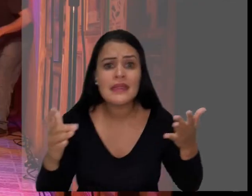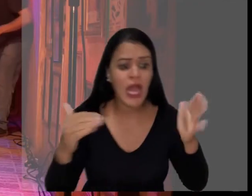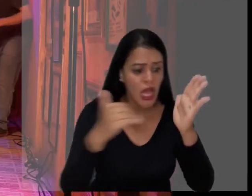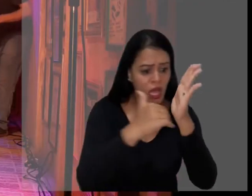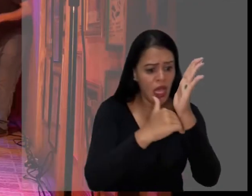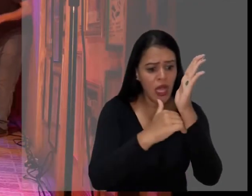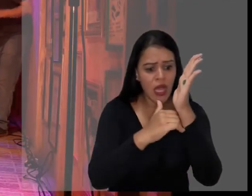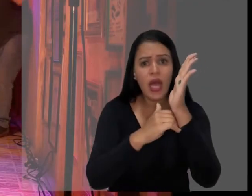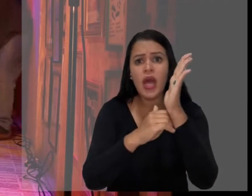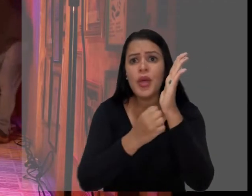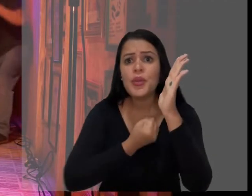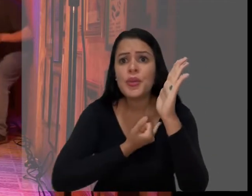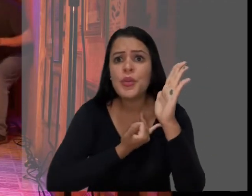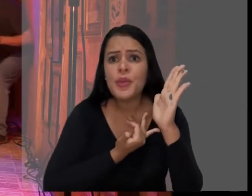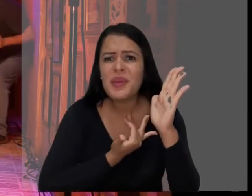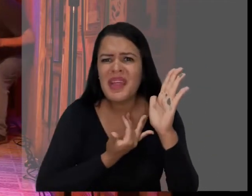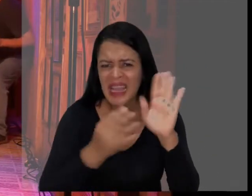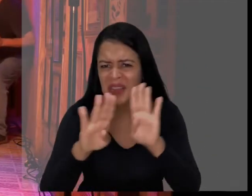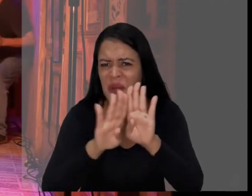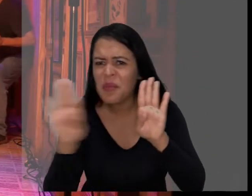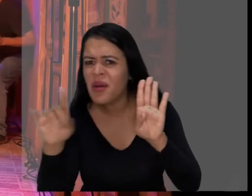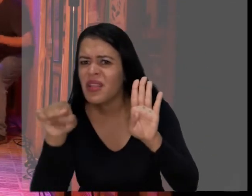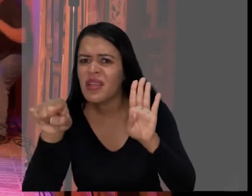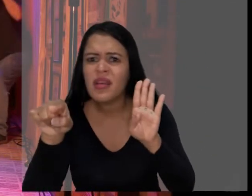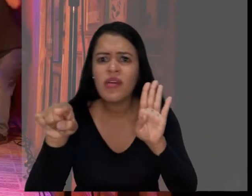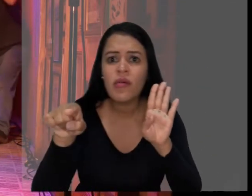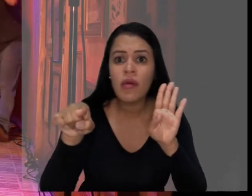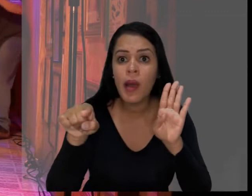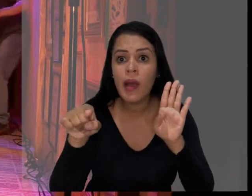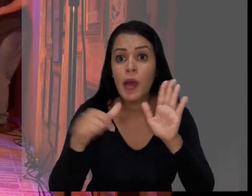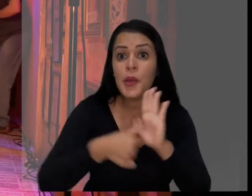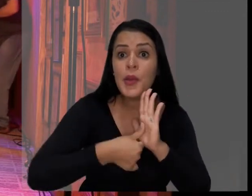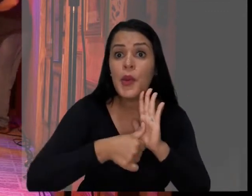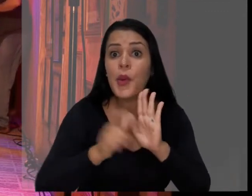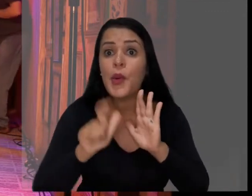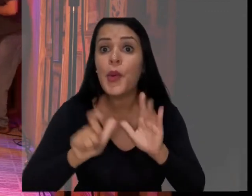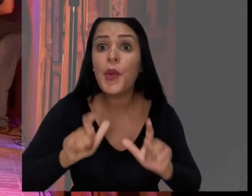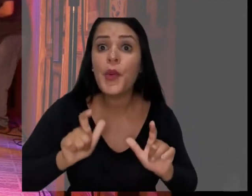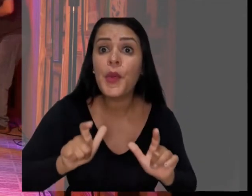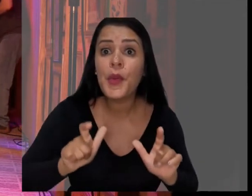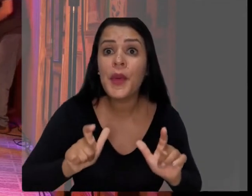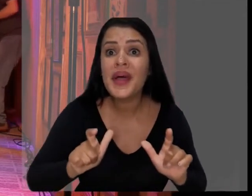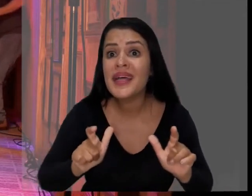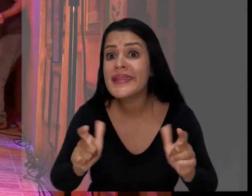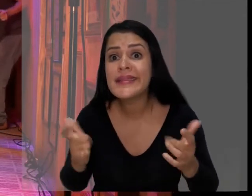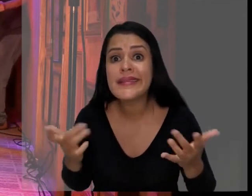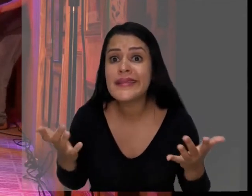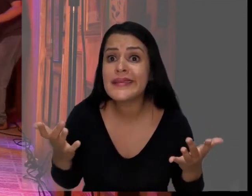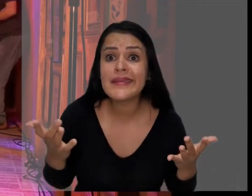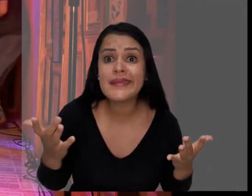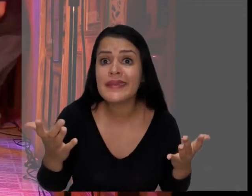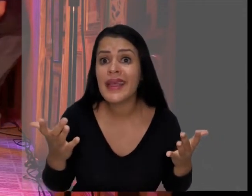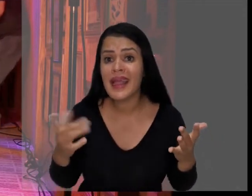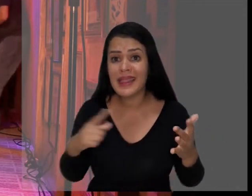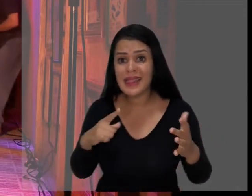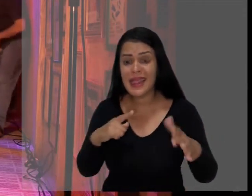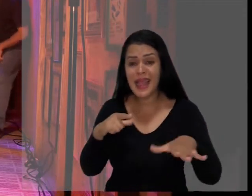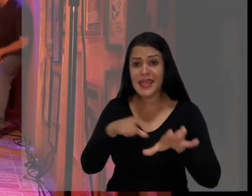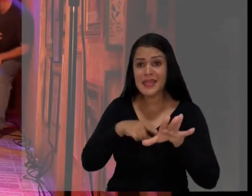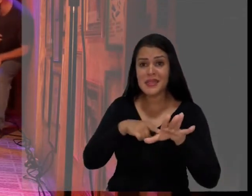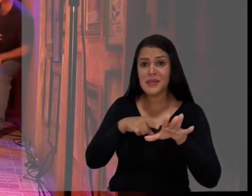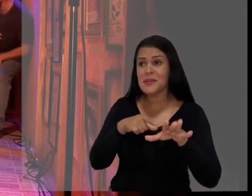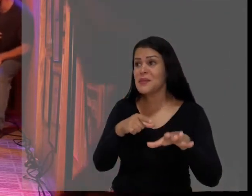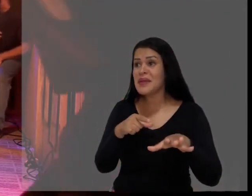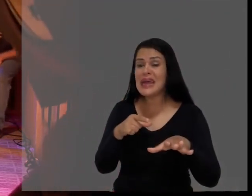senha, aquilo ali é um portão. A identidade, onde é que tá? Foi pra Paranaguá. Tem algo no meu pé, mais